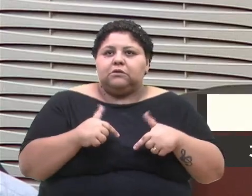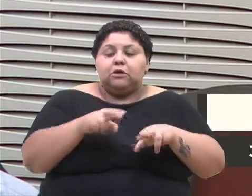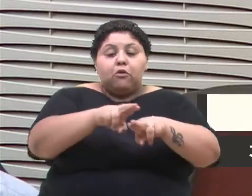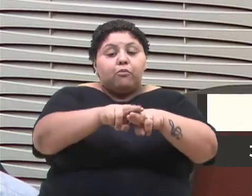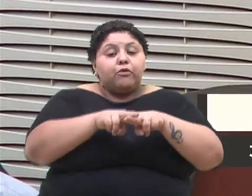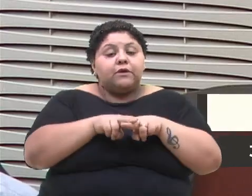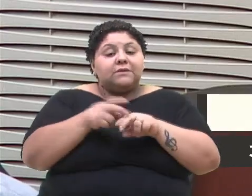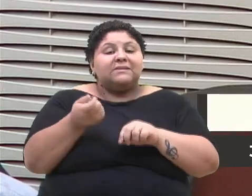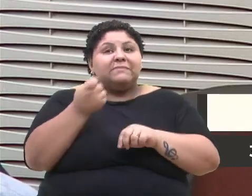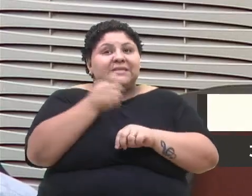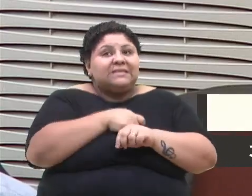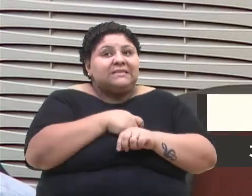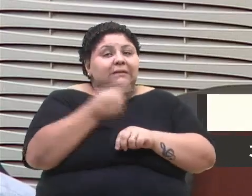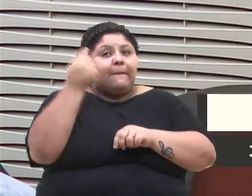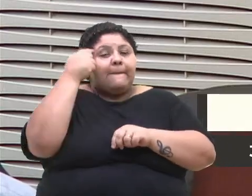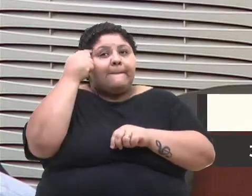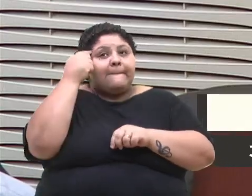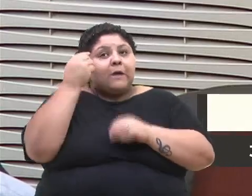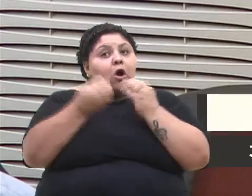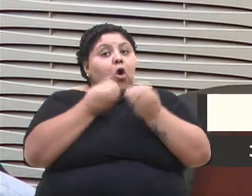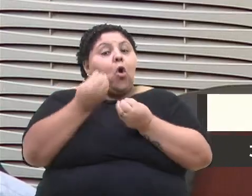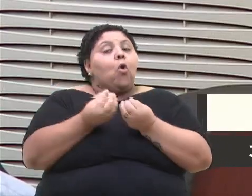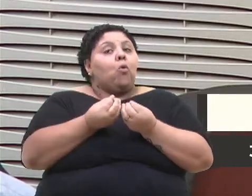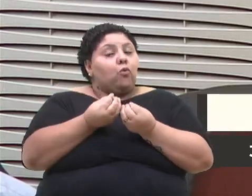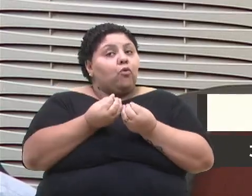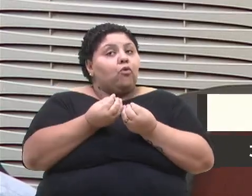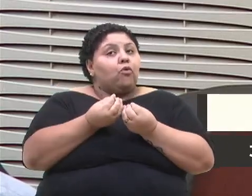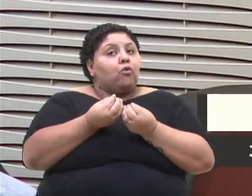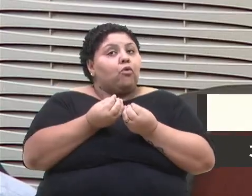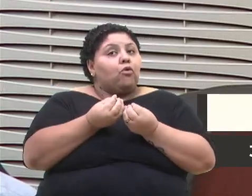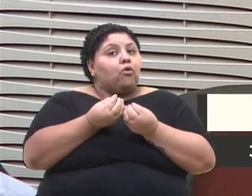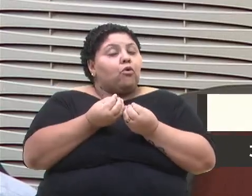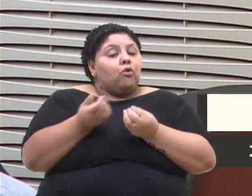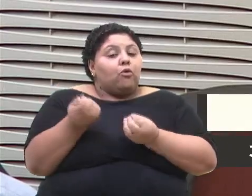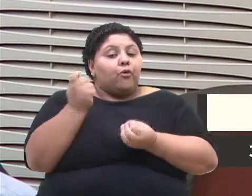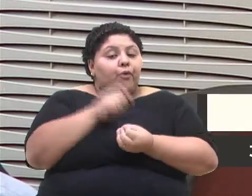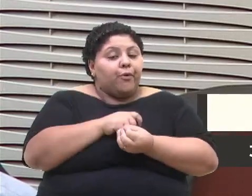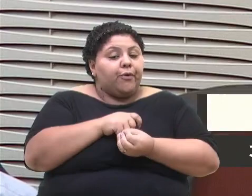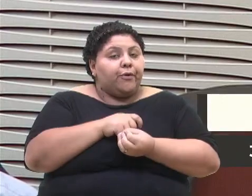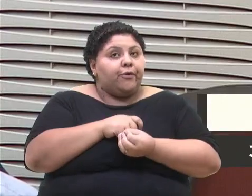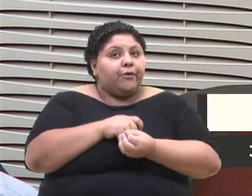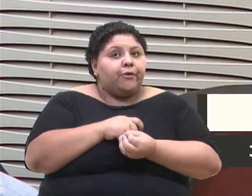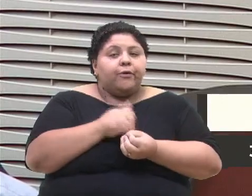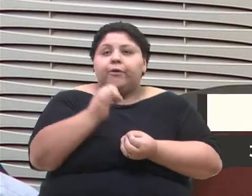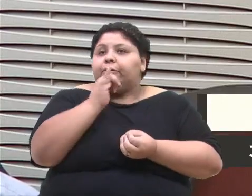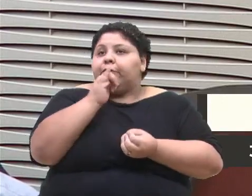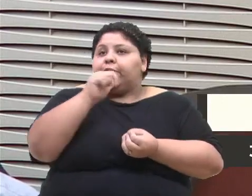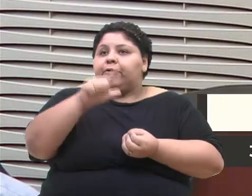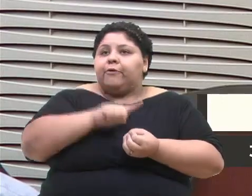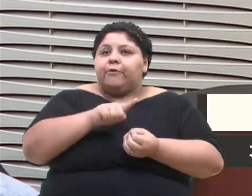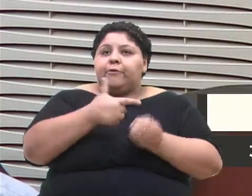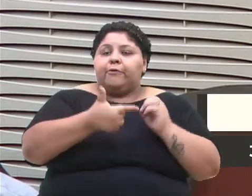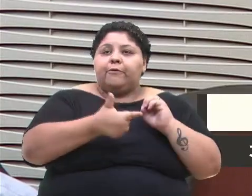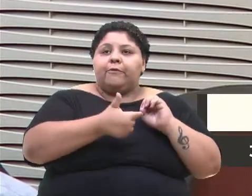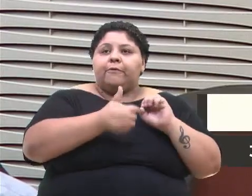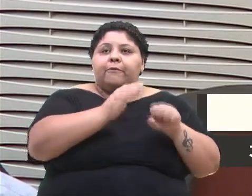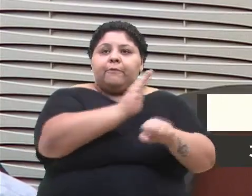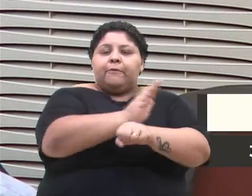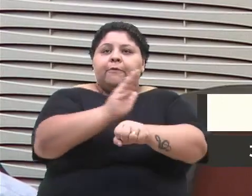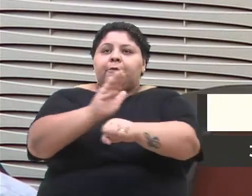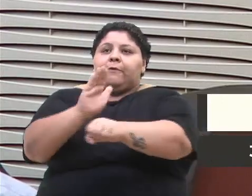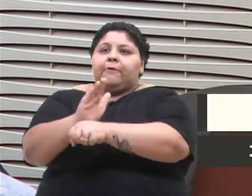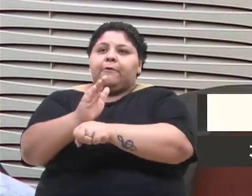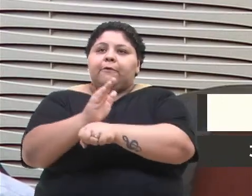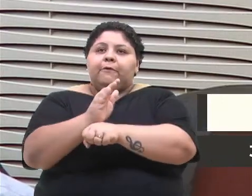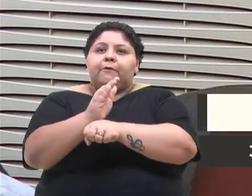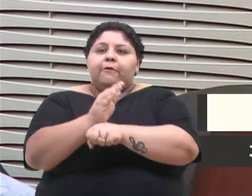ser recompensada ou compensada, conseguindo, por exemplo, ter o benefício de reserva de vagas para